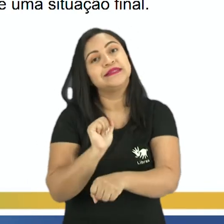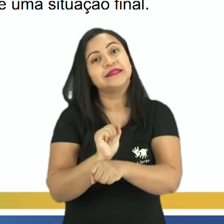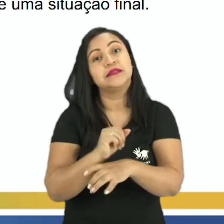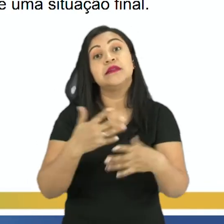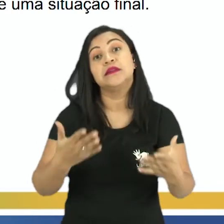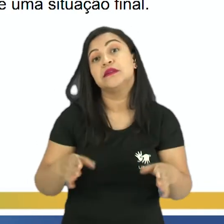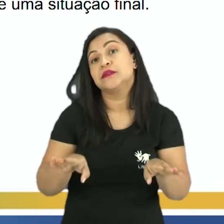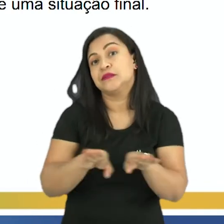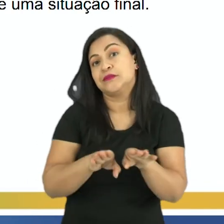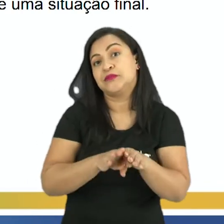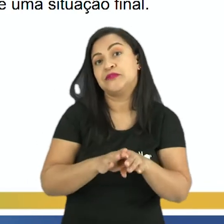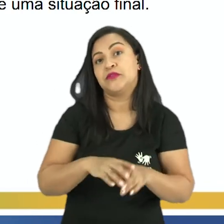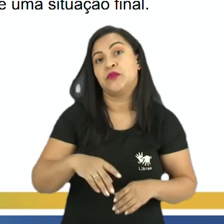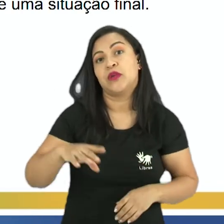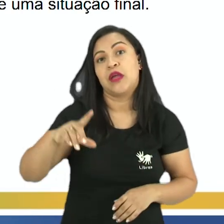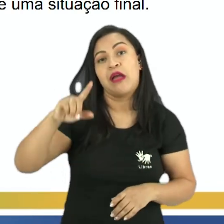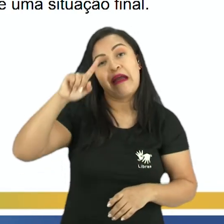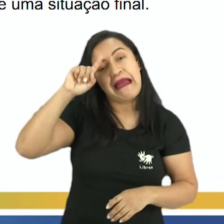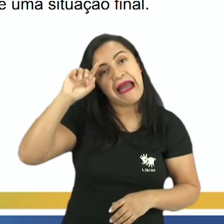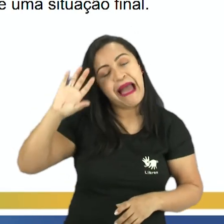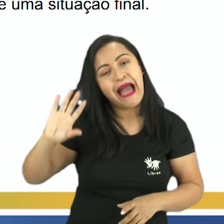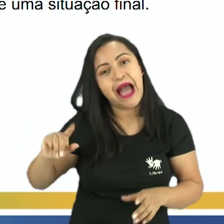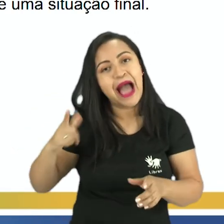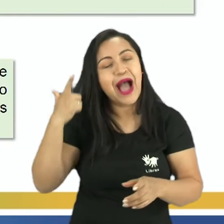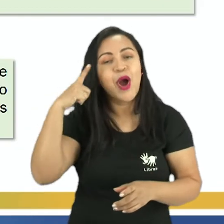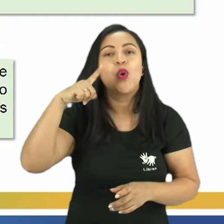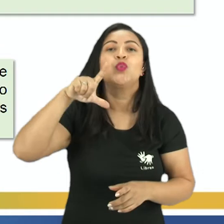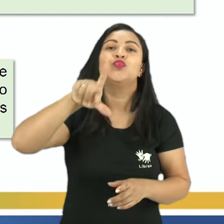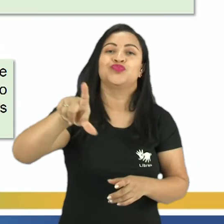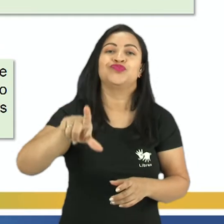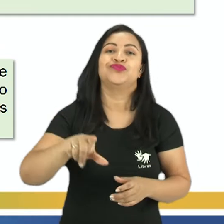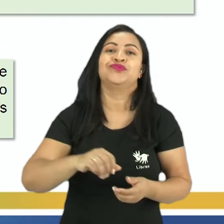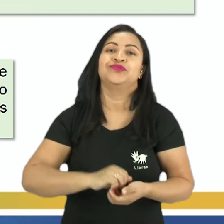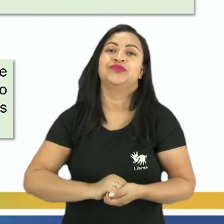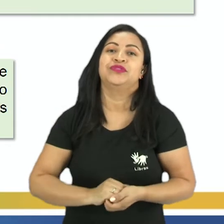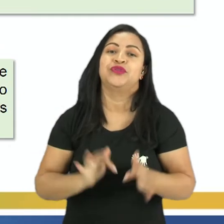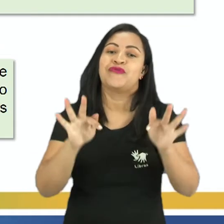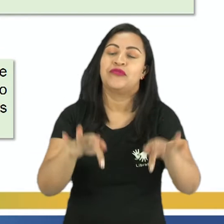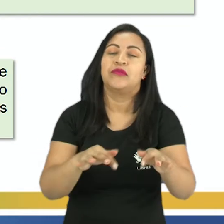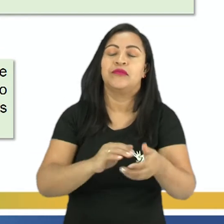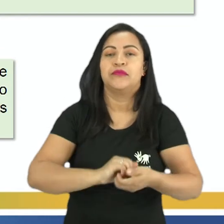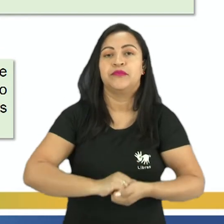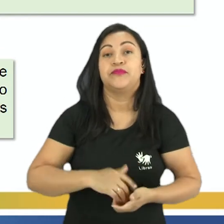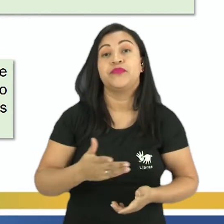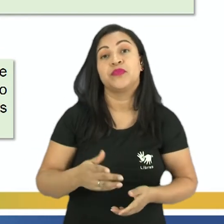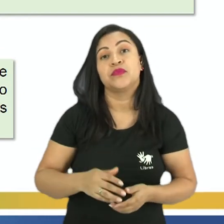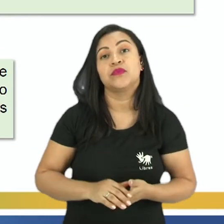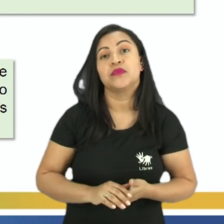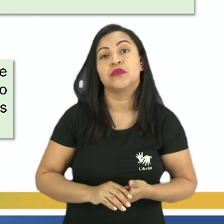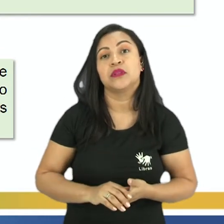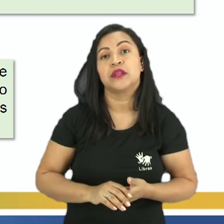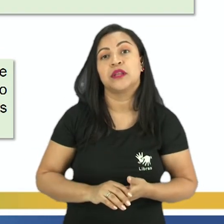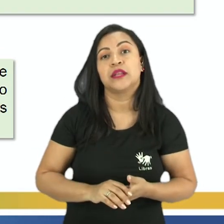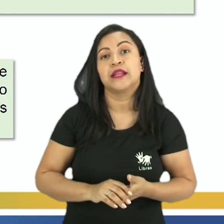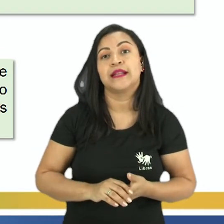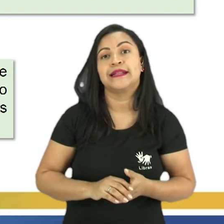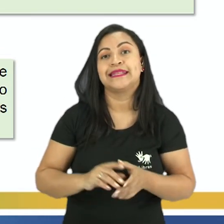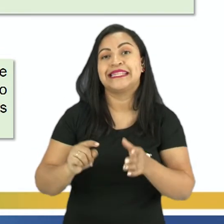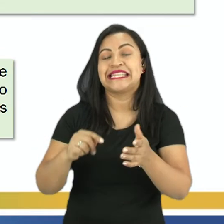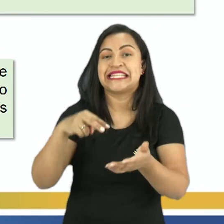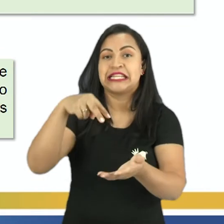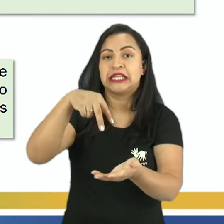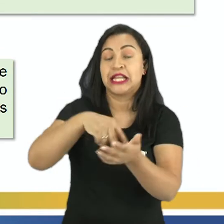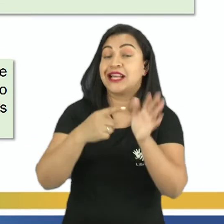venha também a solução, que é a nossa situação final. O enredo, na nossa cena aqui